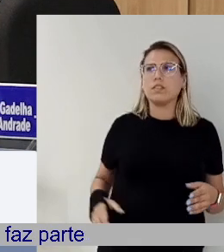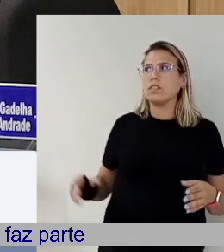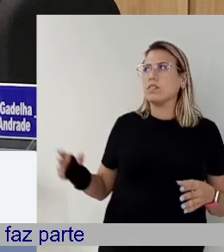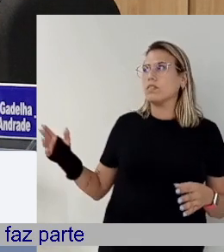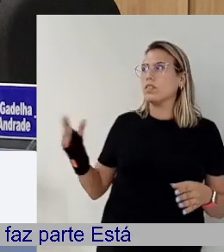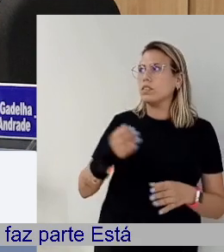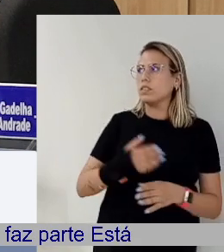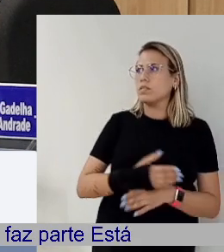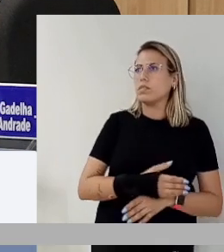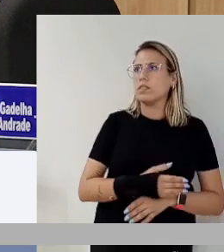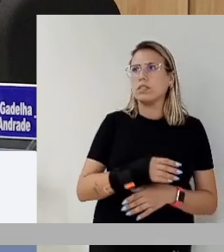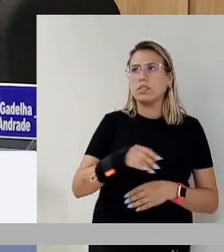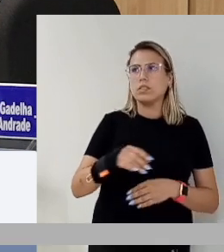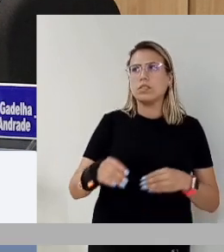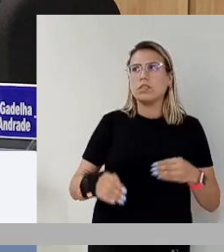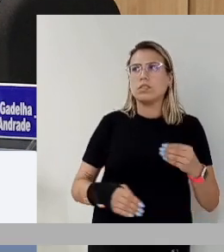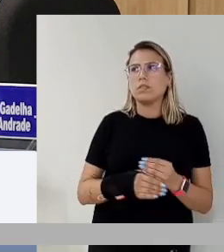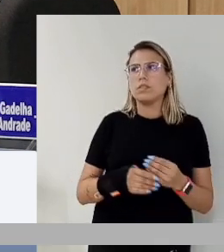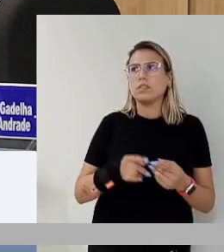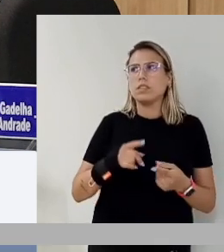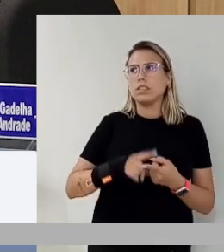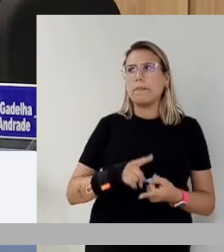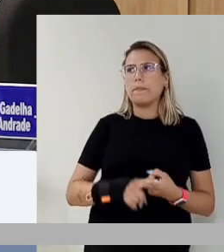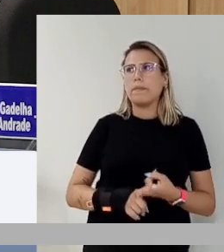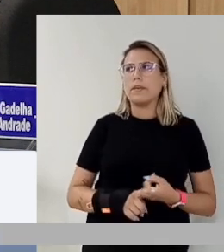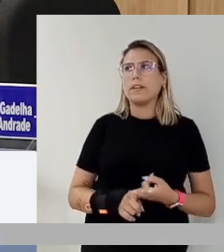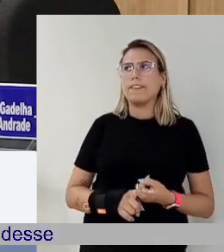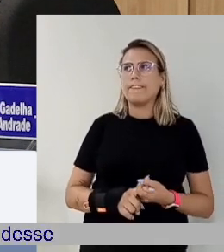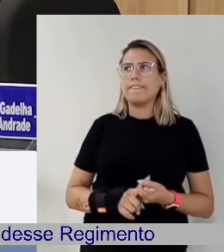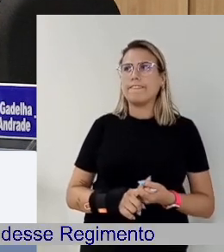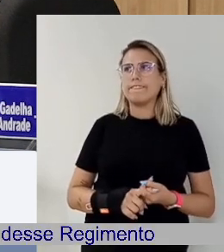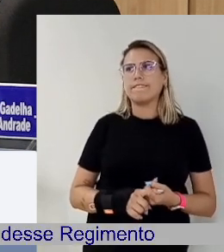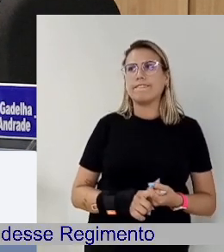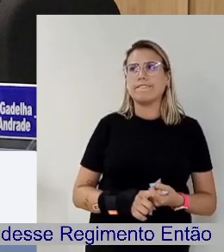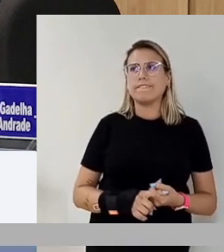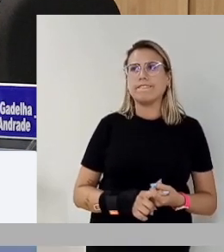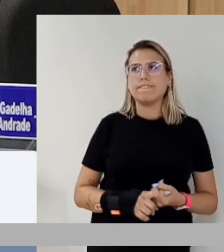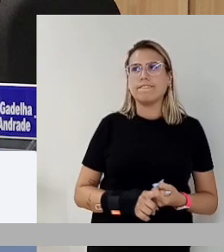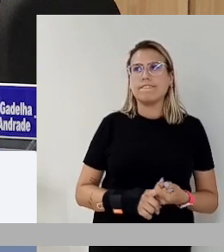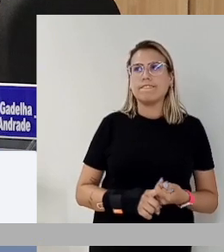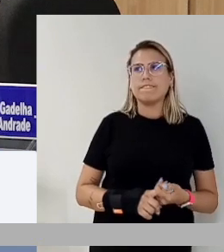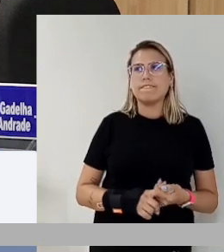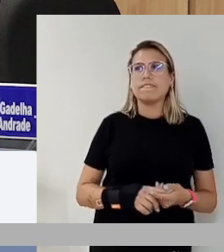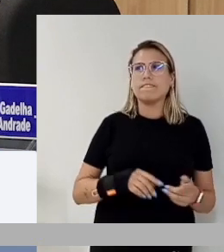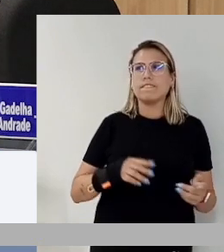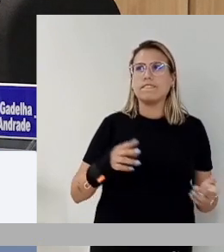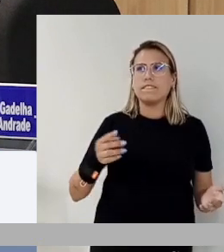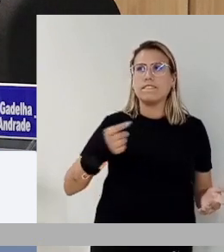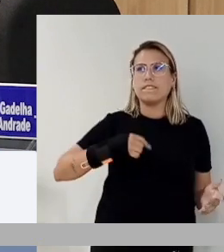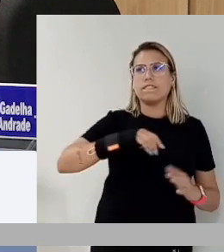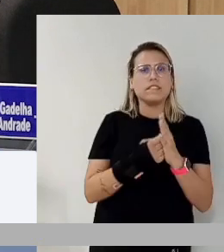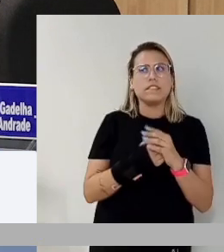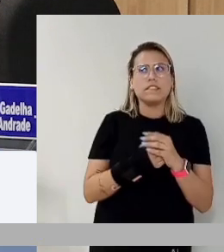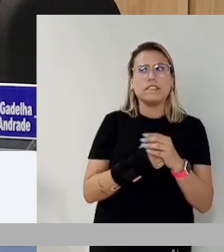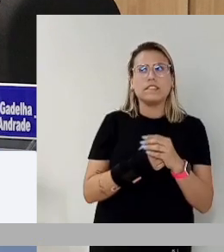Está contribuindo também para atualização desse Regimento Então nós vamos oficializar tanto para a Dra